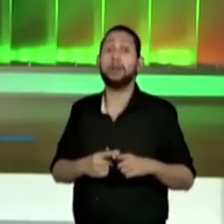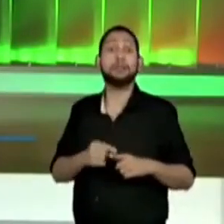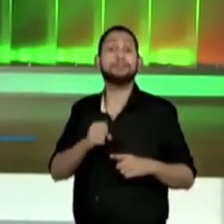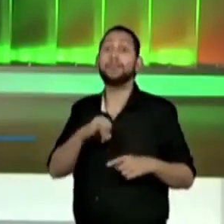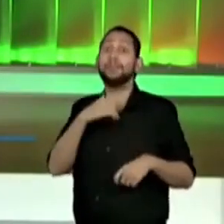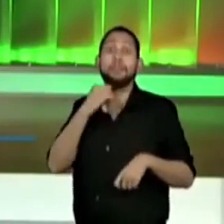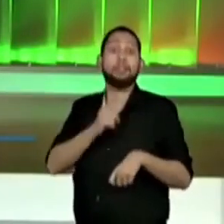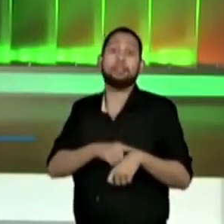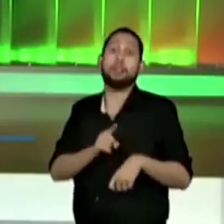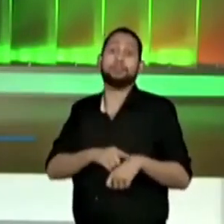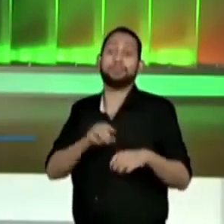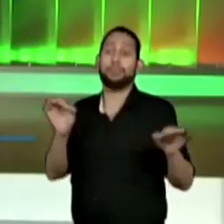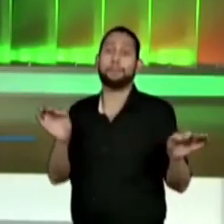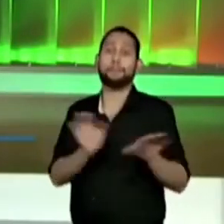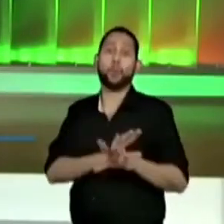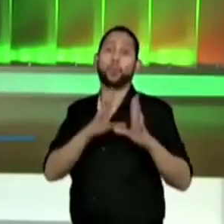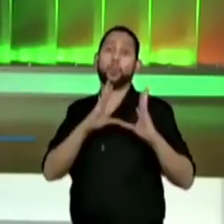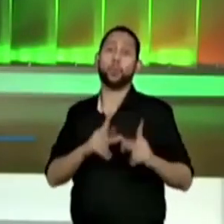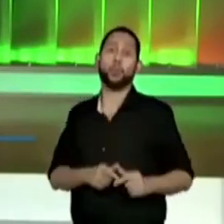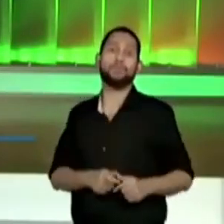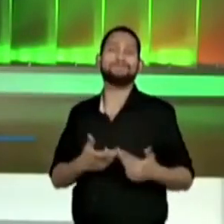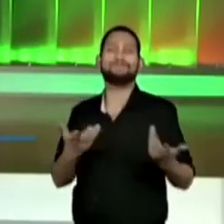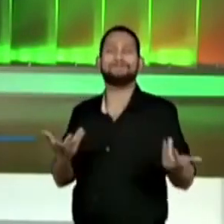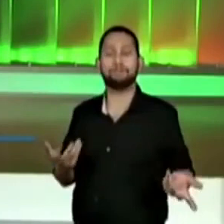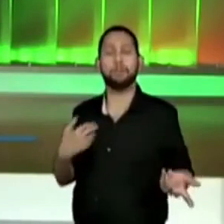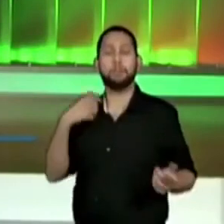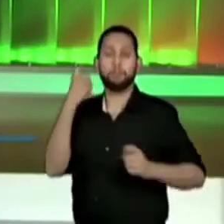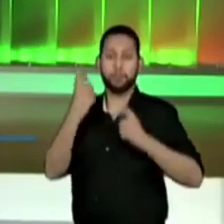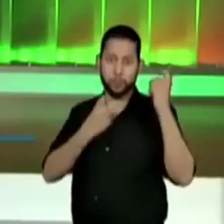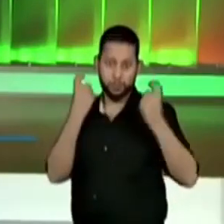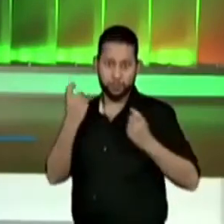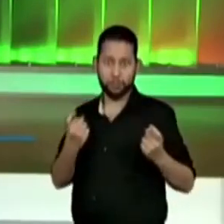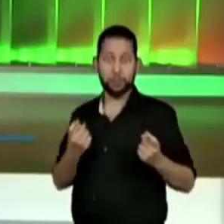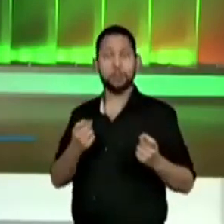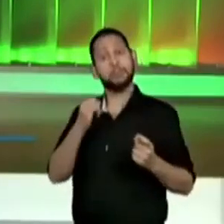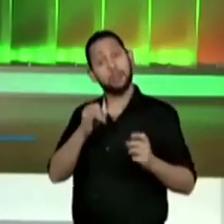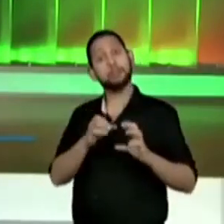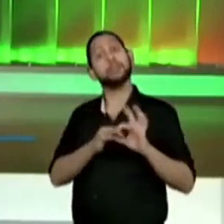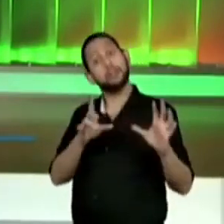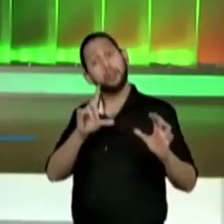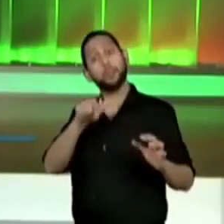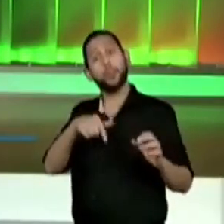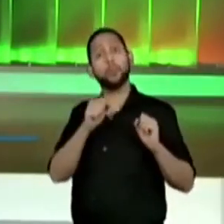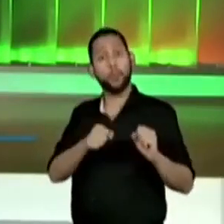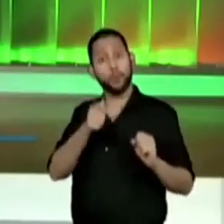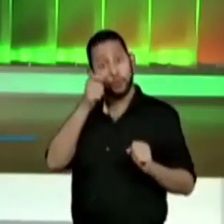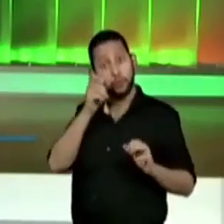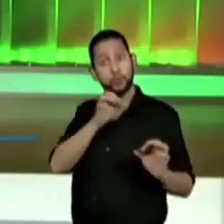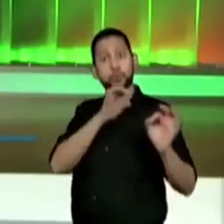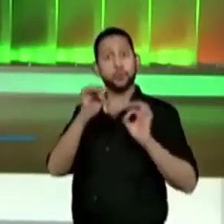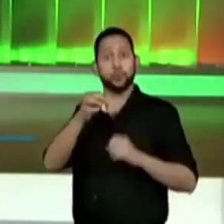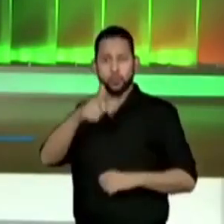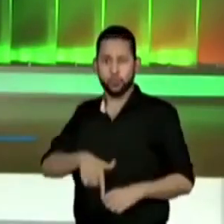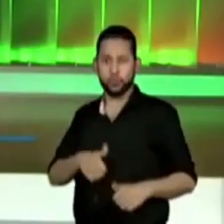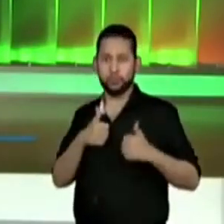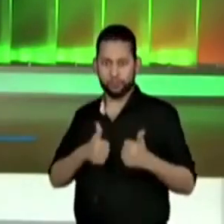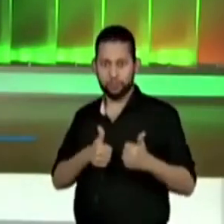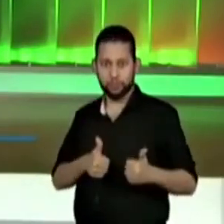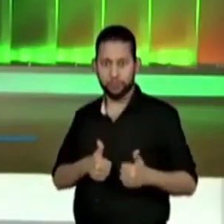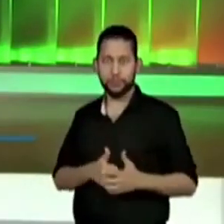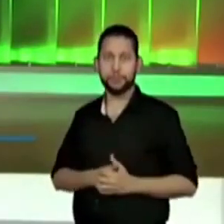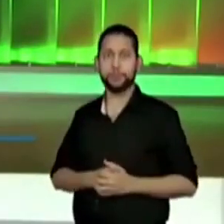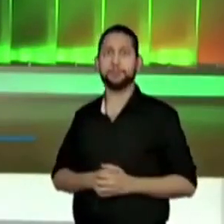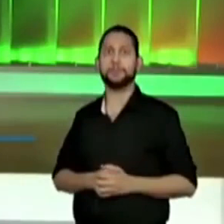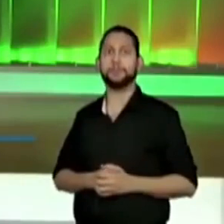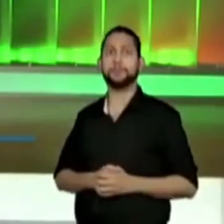acabar não resolvendo um dos exercícios Ok mas eu indico vocês depois assistirem a aula nova nov certo então vamos